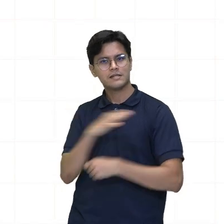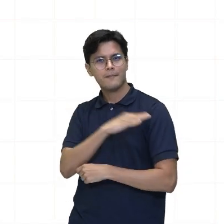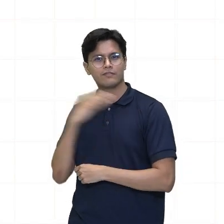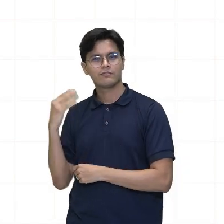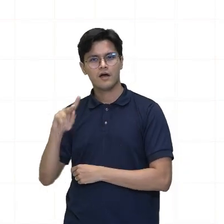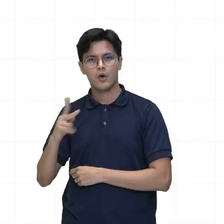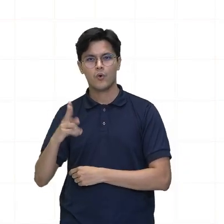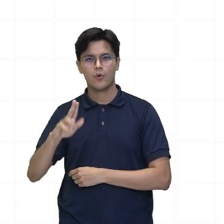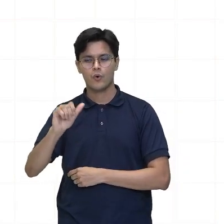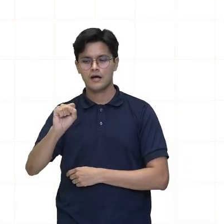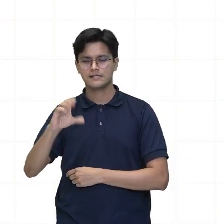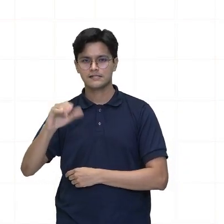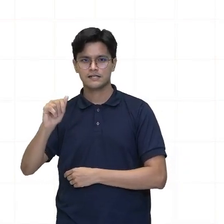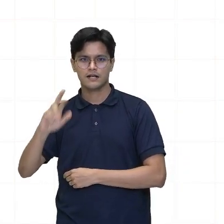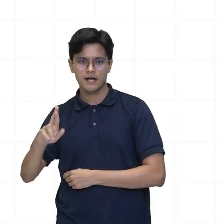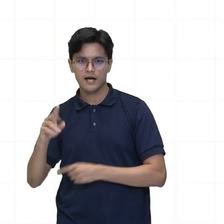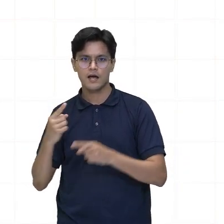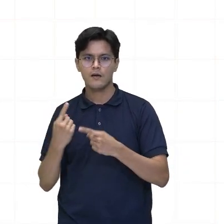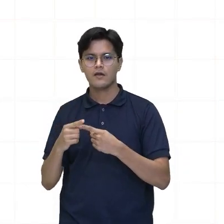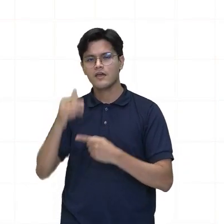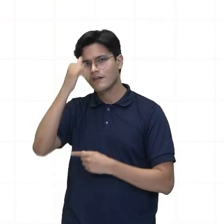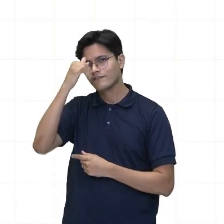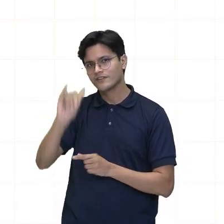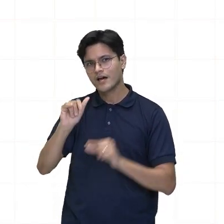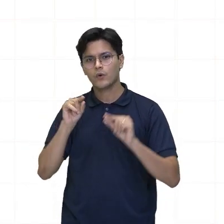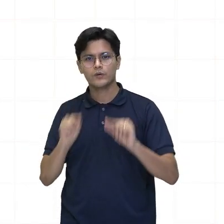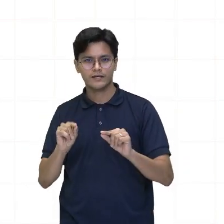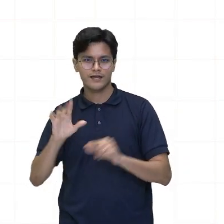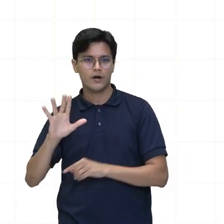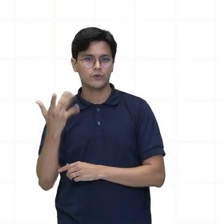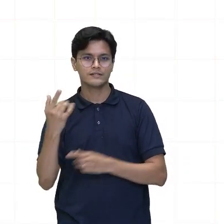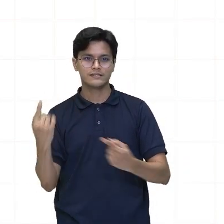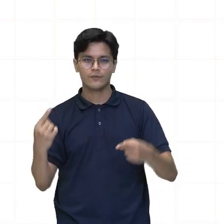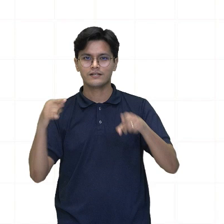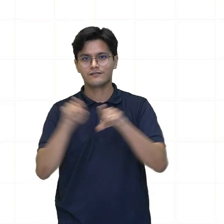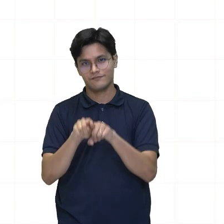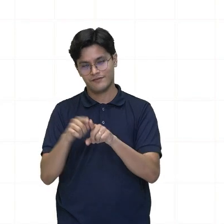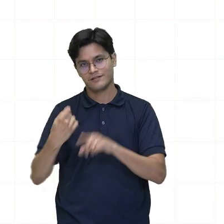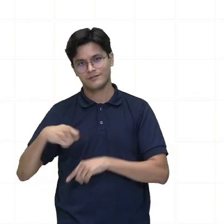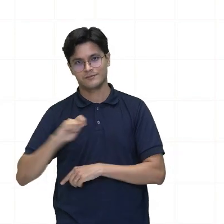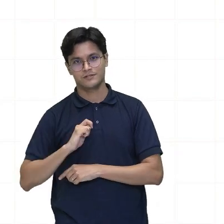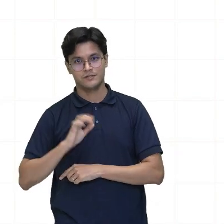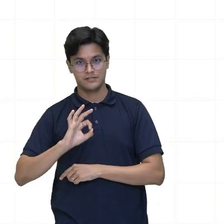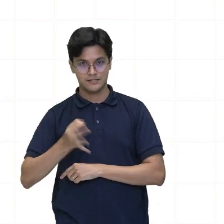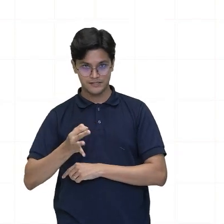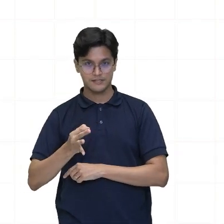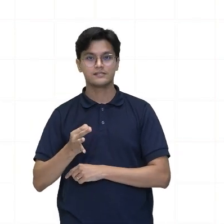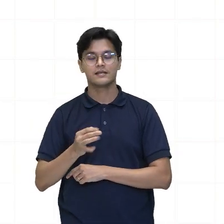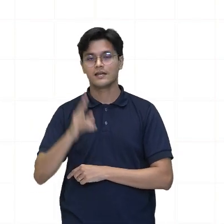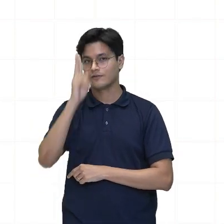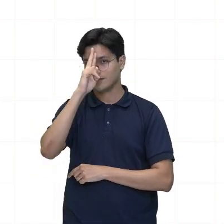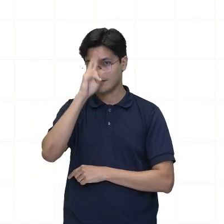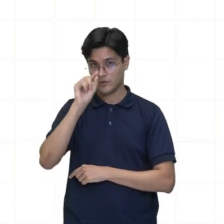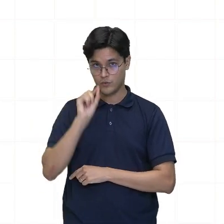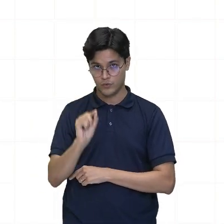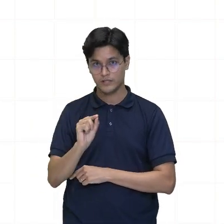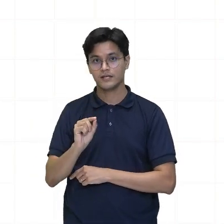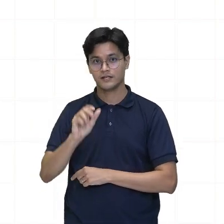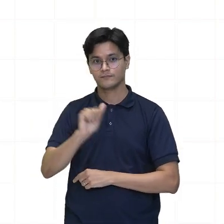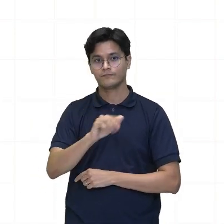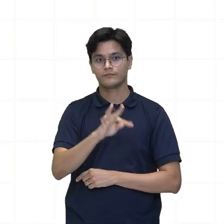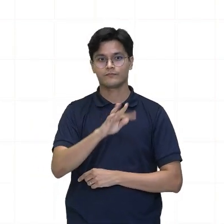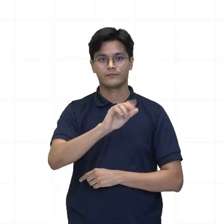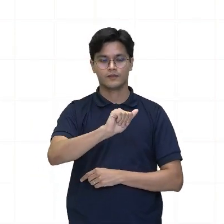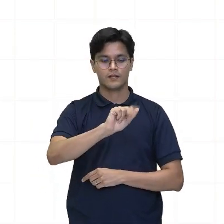o Huáscar, né, se torna prisioneiro de guerra de Atahualpa. Atahualpa, ele está em contato com os espanhóis, ele é capturado